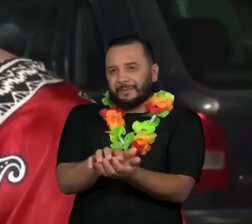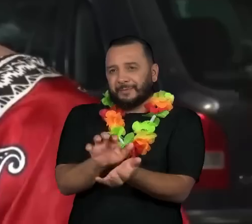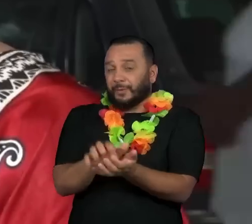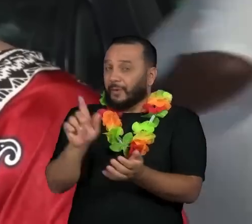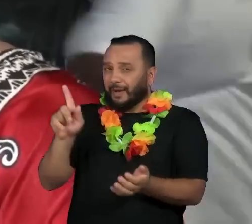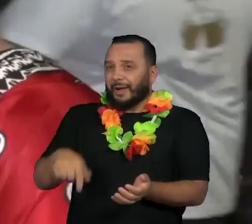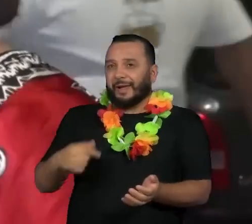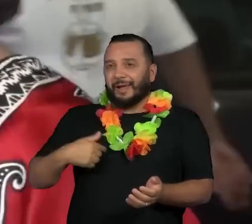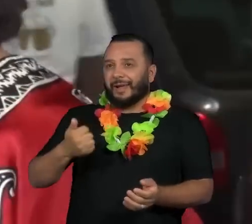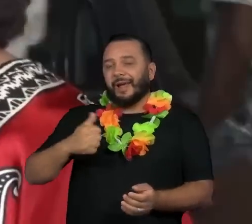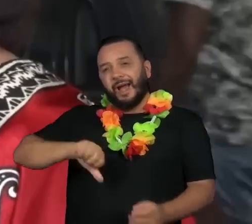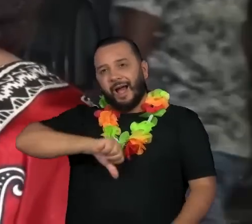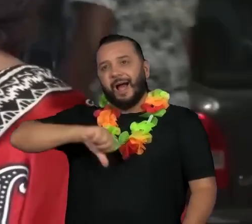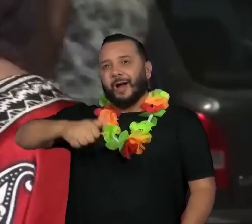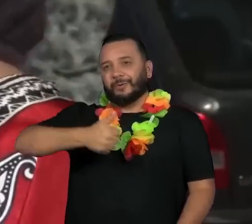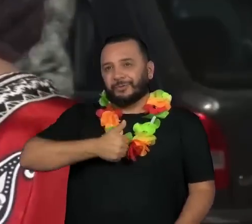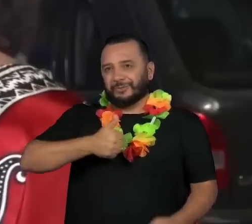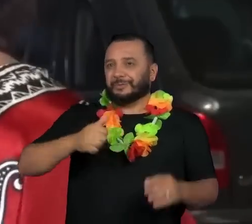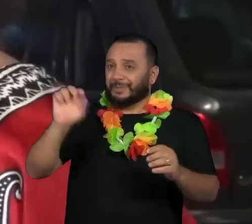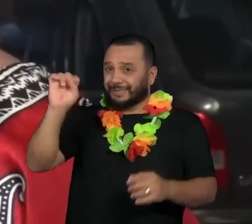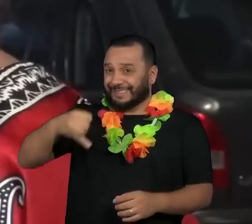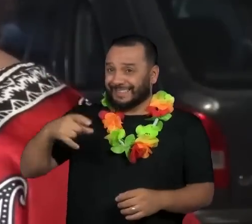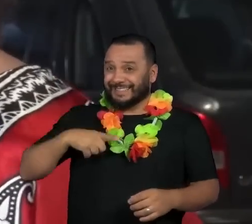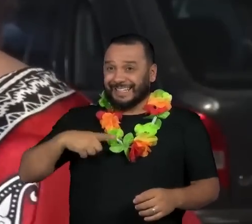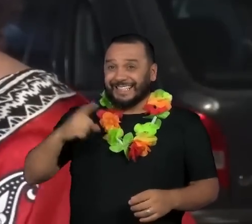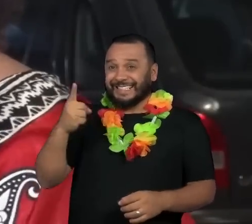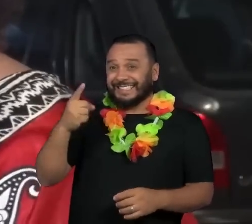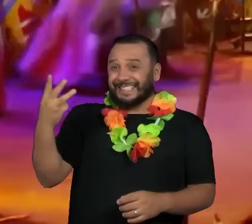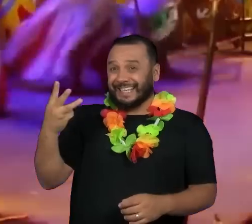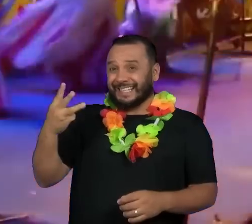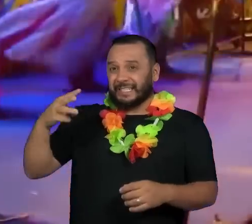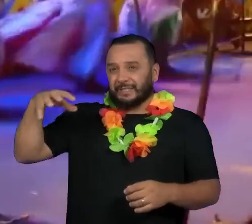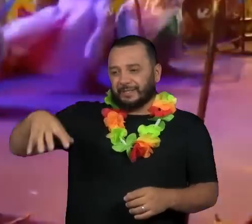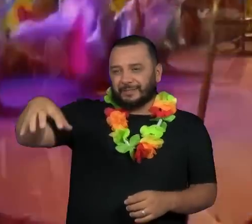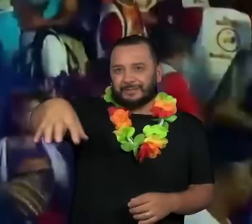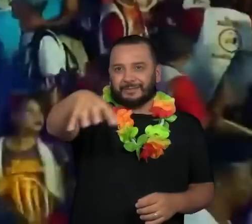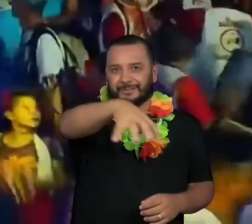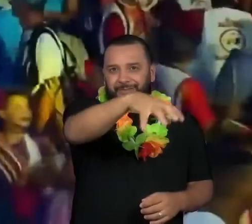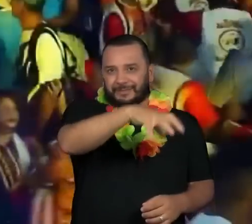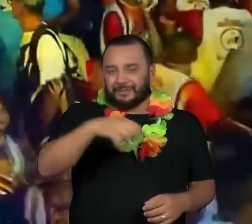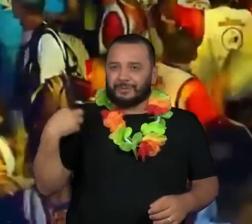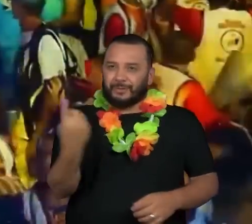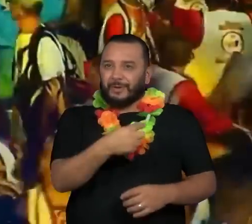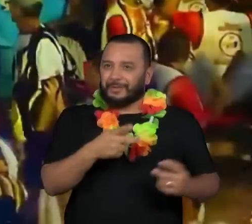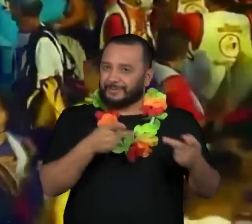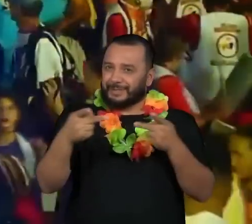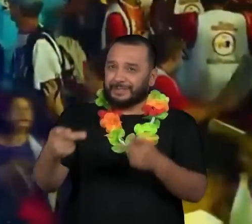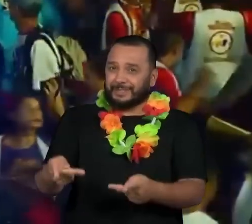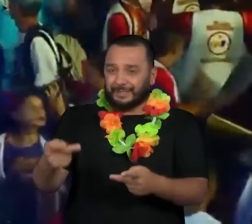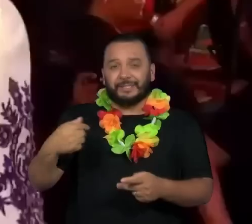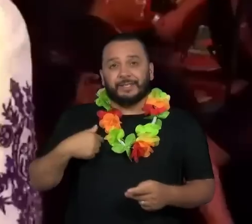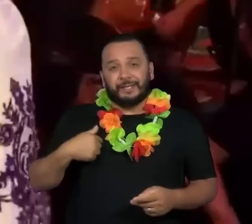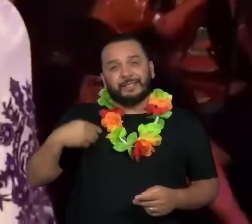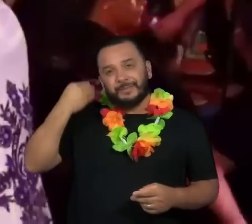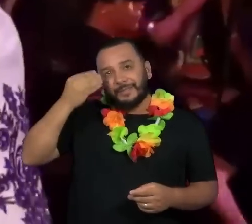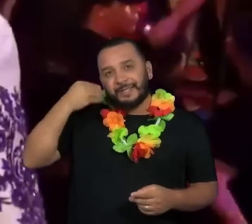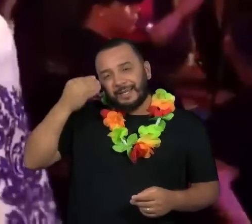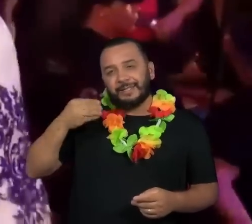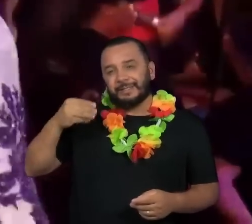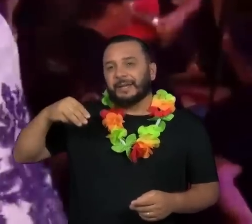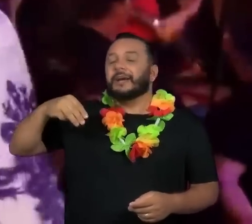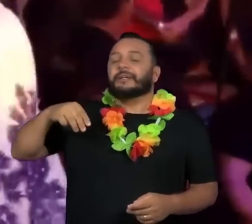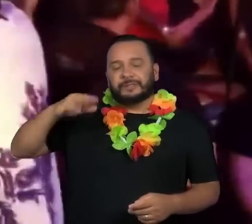essa. E nesse caso do Tumaraca, são 13 comunidades que a gente visita. E viver essa vivência que Naná nos deixou, esse